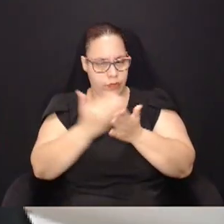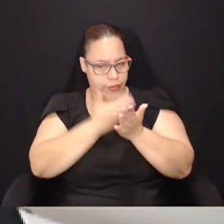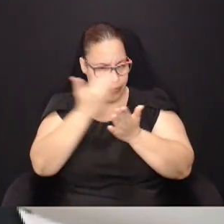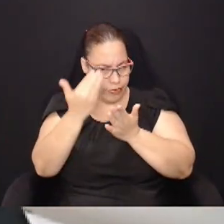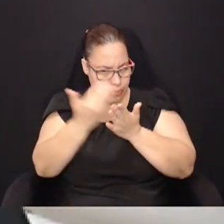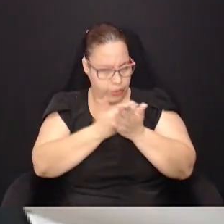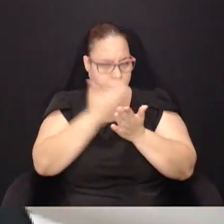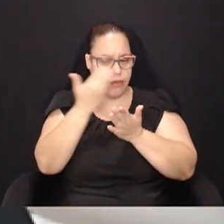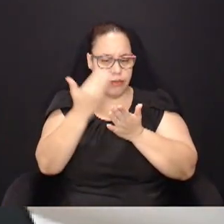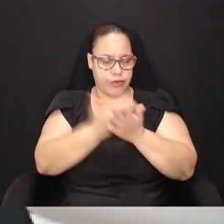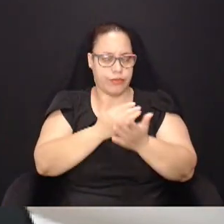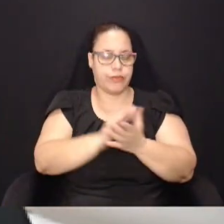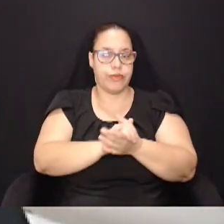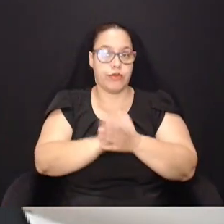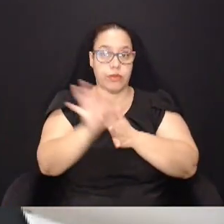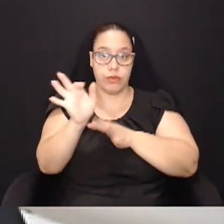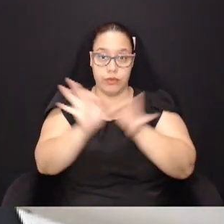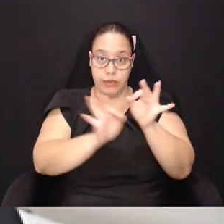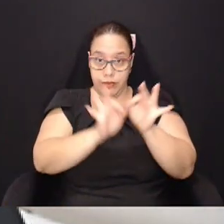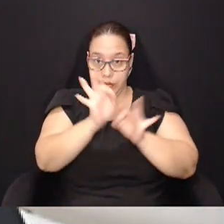me organizando para escrever